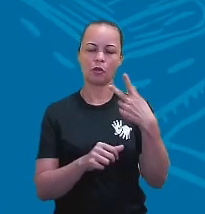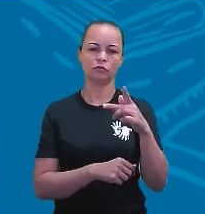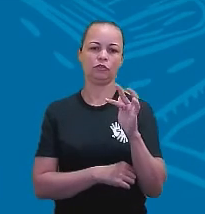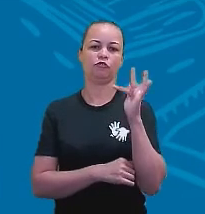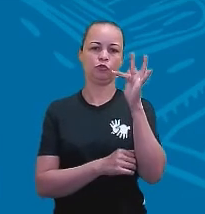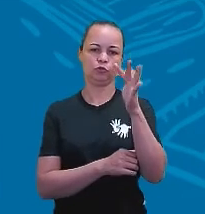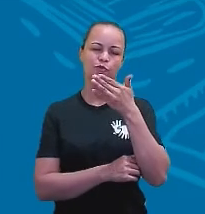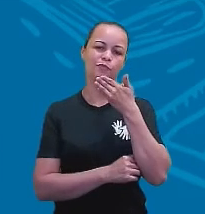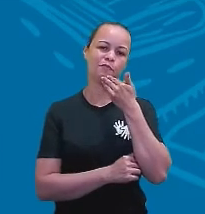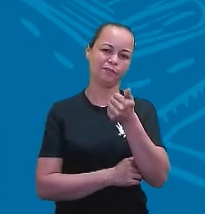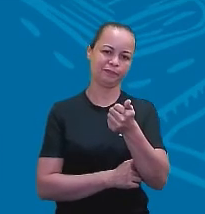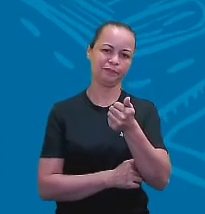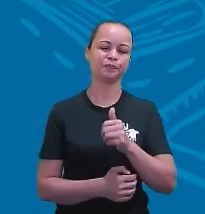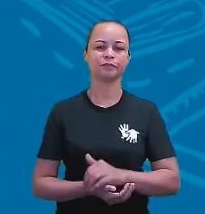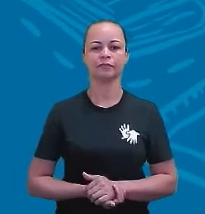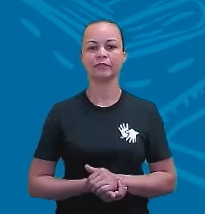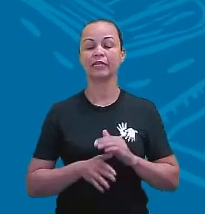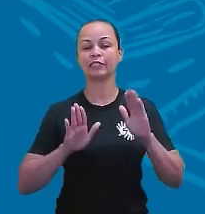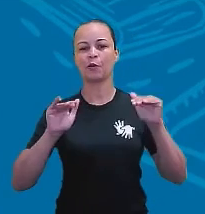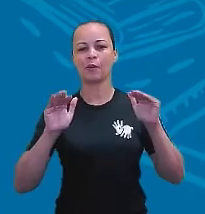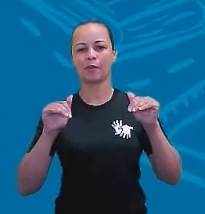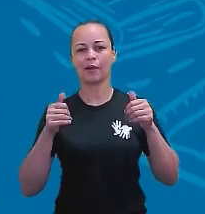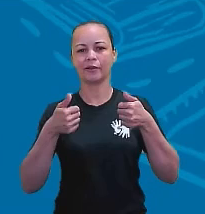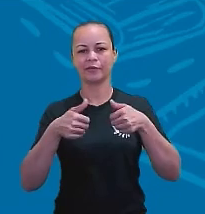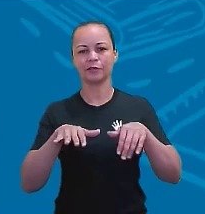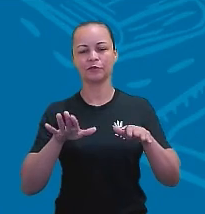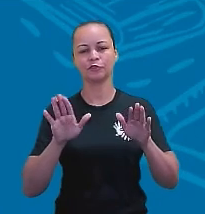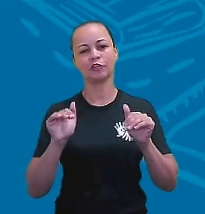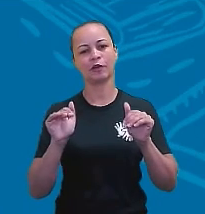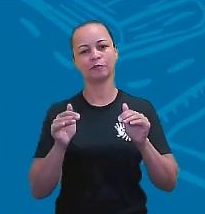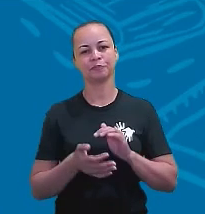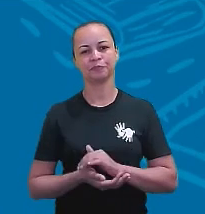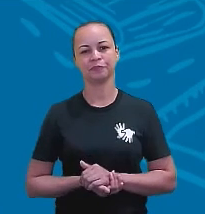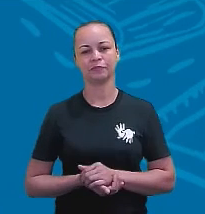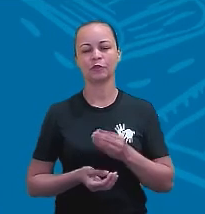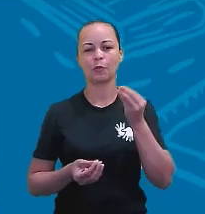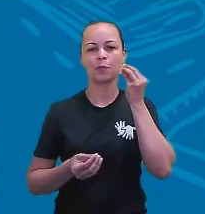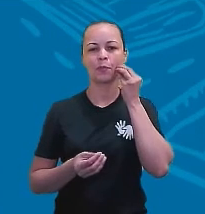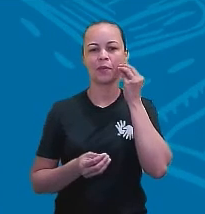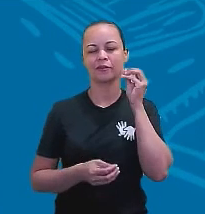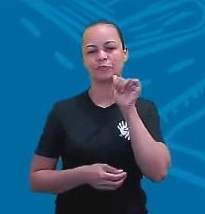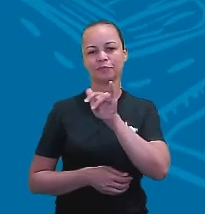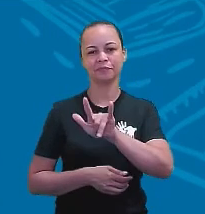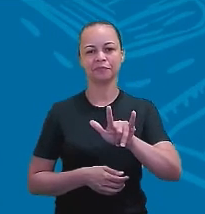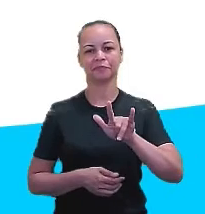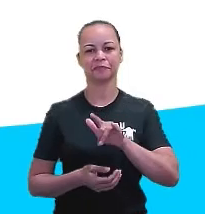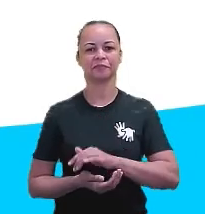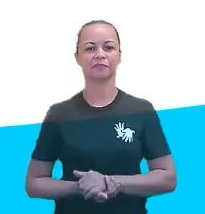certo? Então, bye bye, kiss in your heart. Beijo no coração.